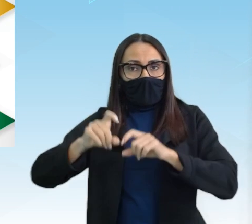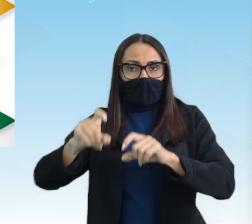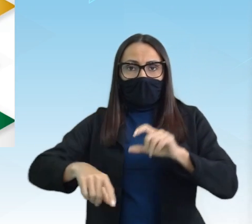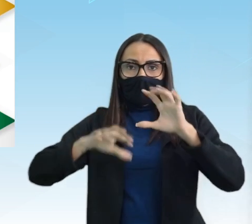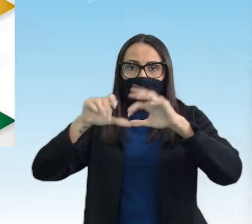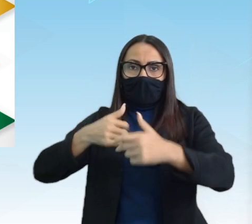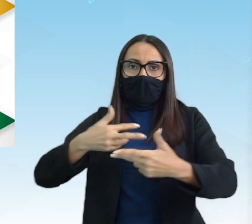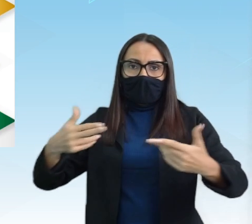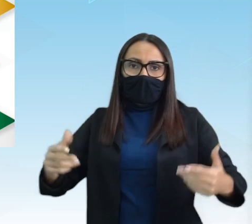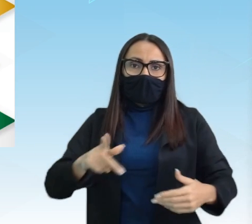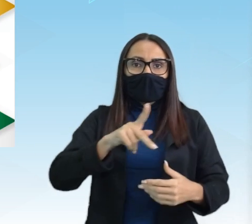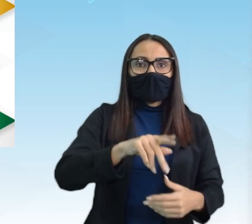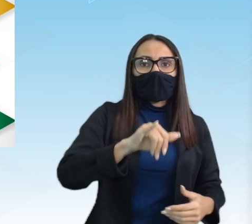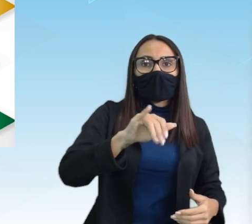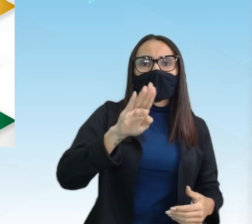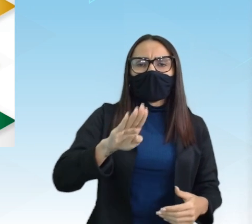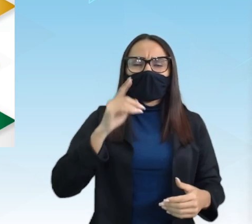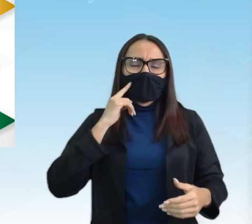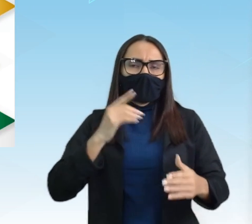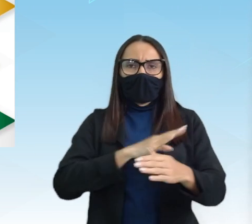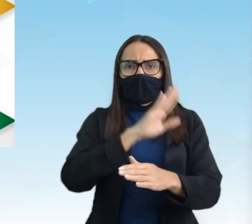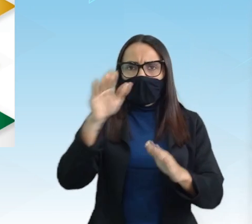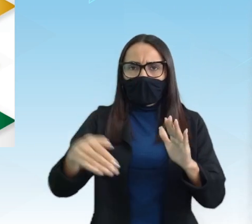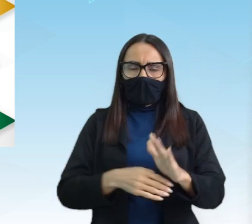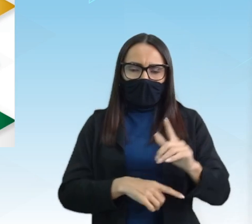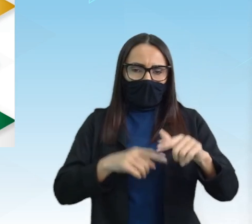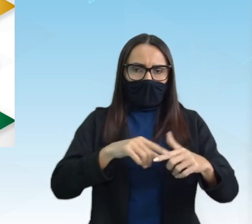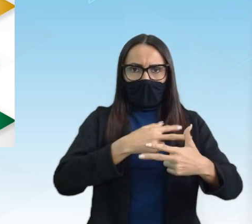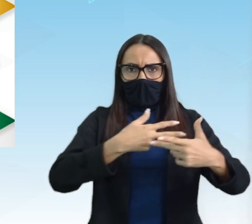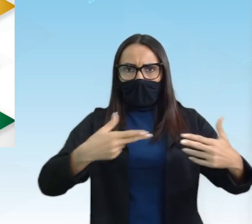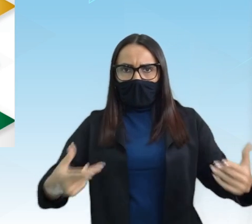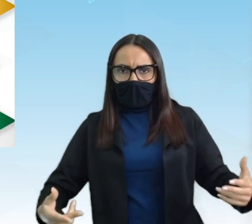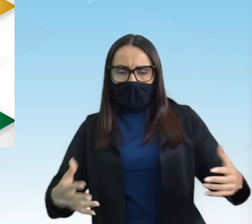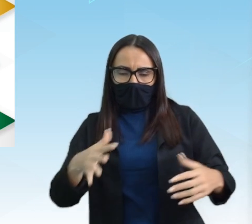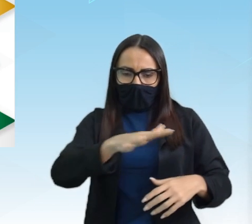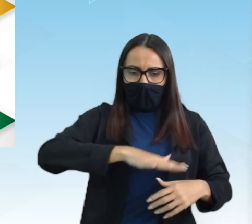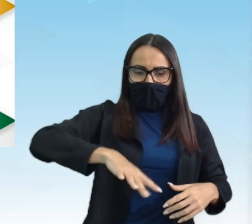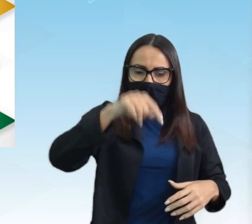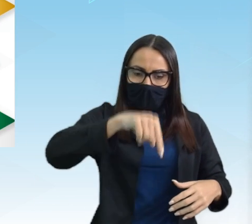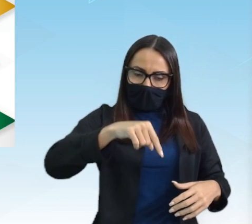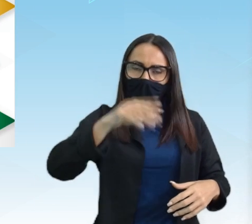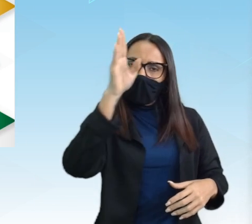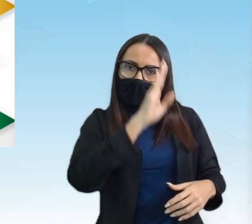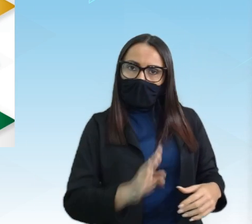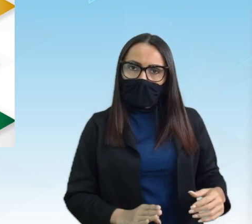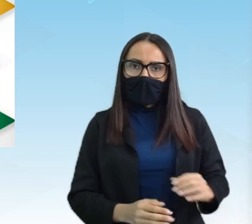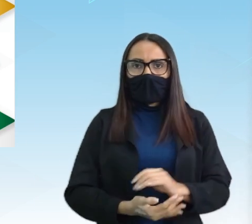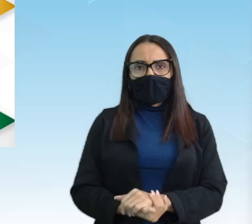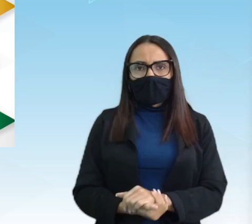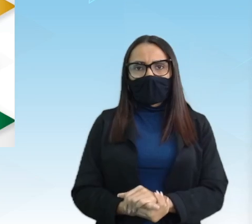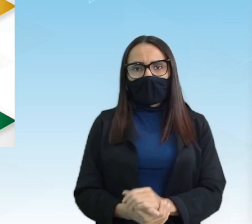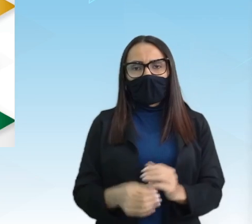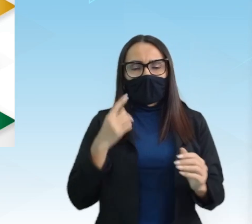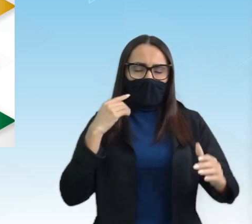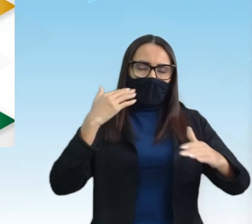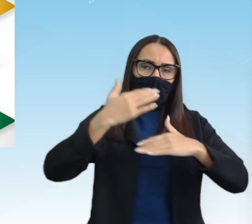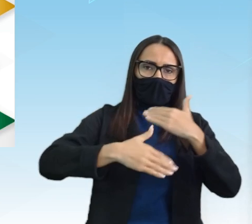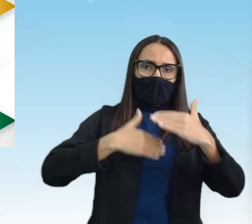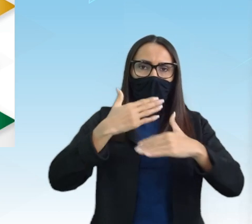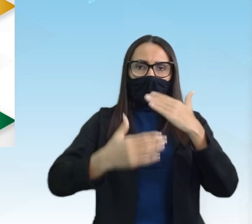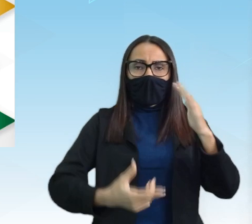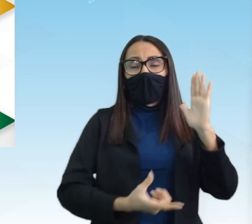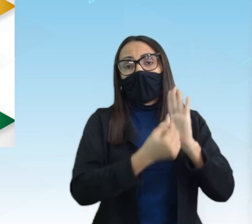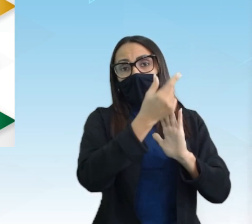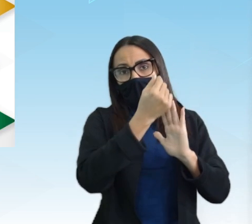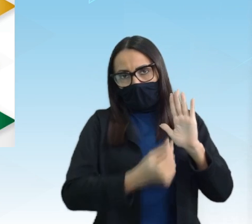PIB? PIB é tudo que é produzido, produto interno bruto, aqui no Brasil. E esse é que vai gerar